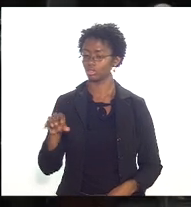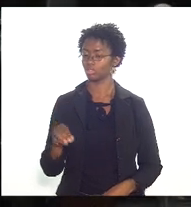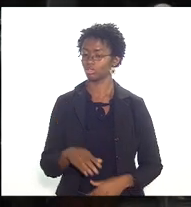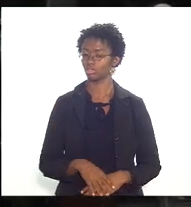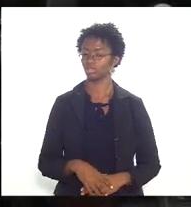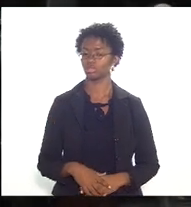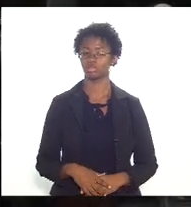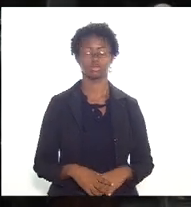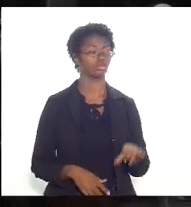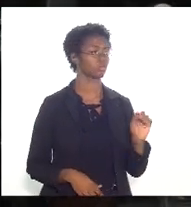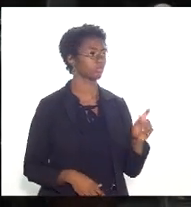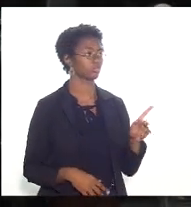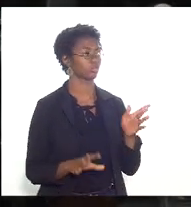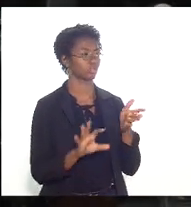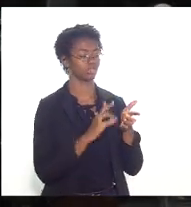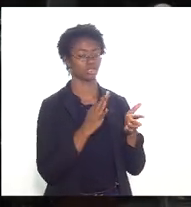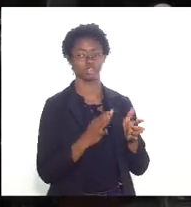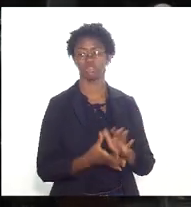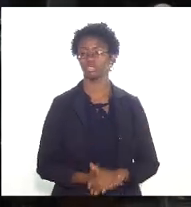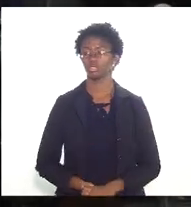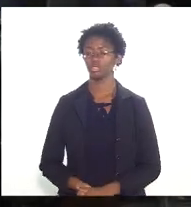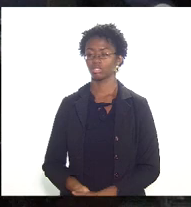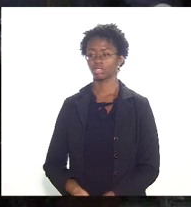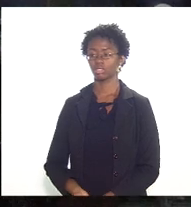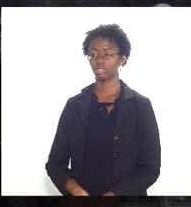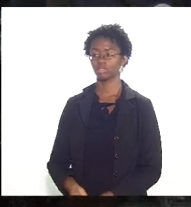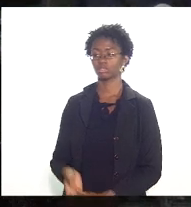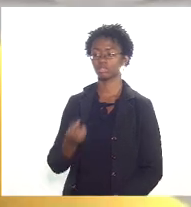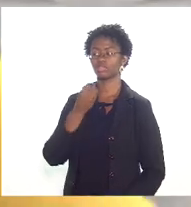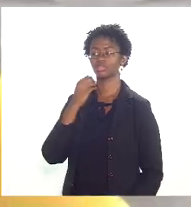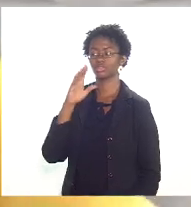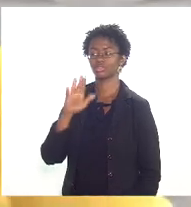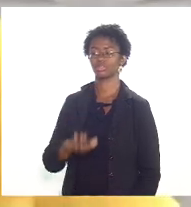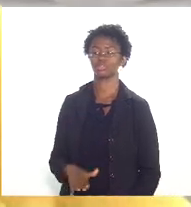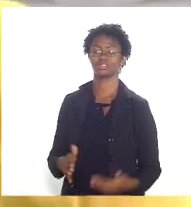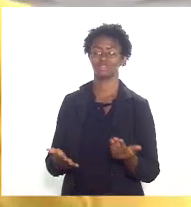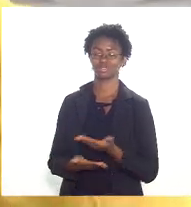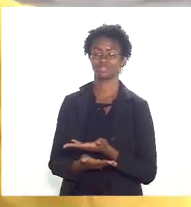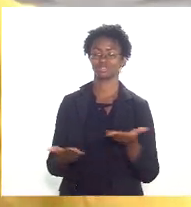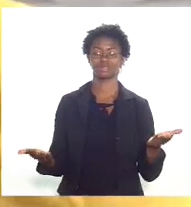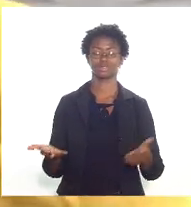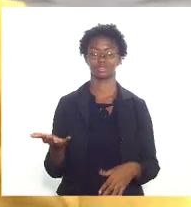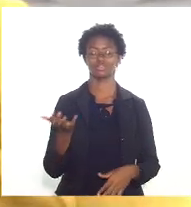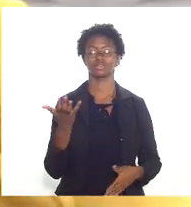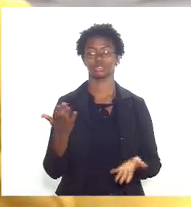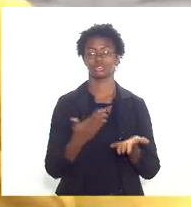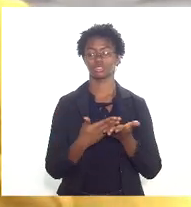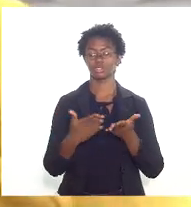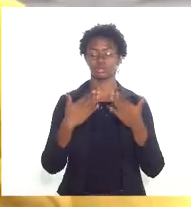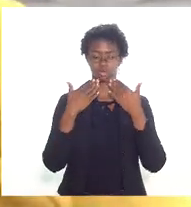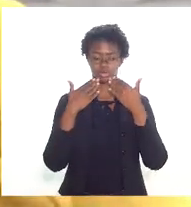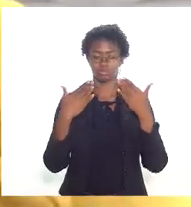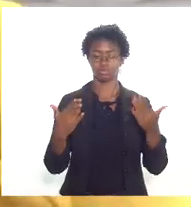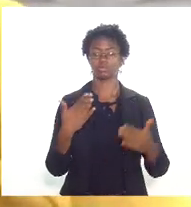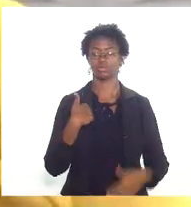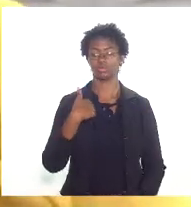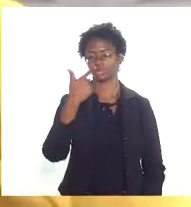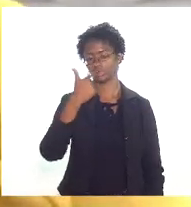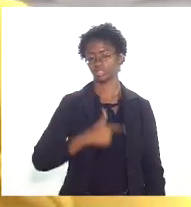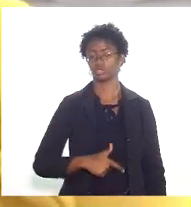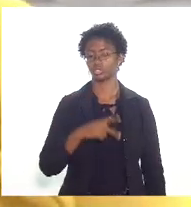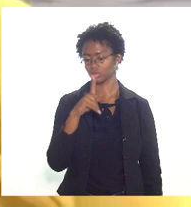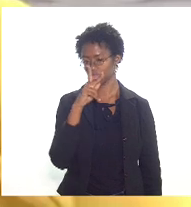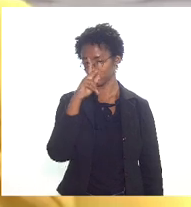inscrito Boa tarde a todas e todos eu queria inicialmente me apresentar como uma